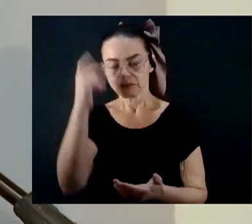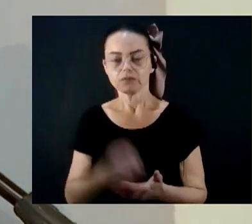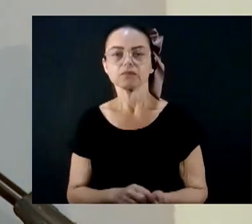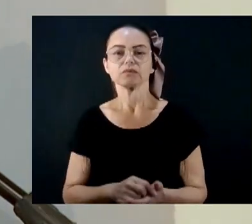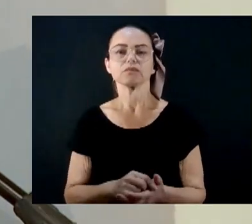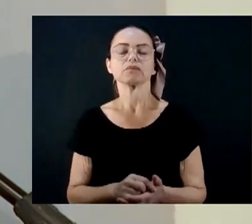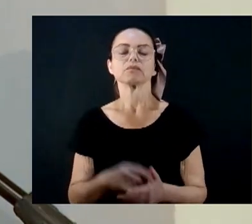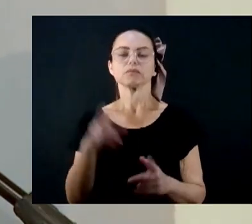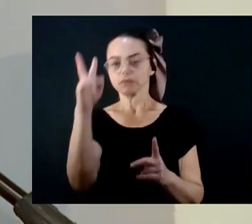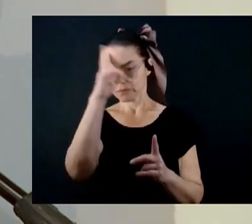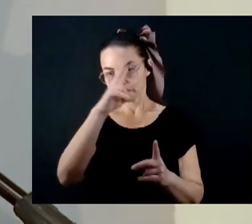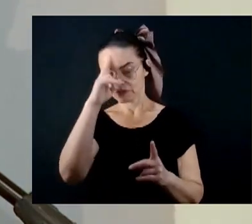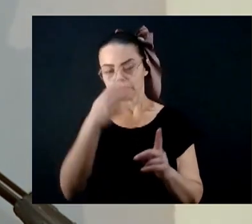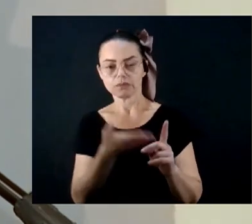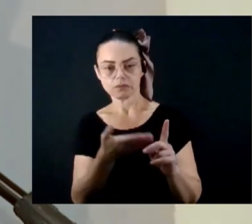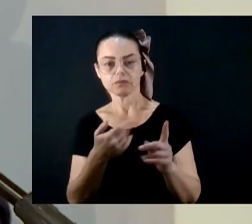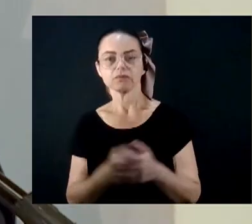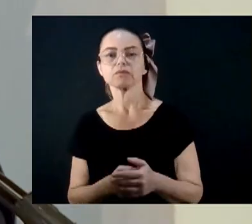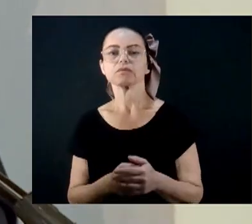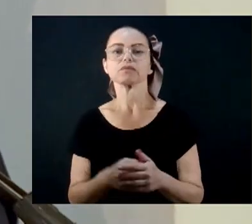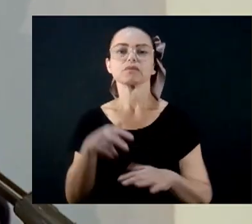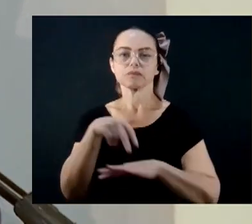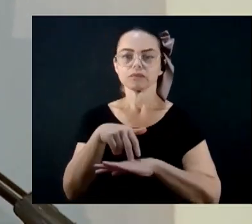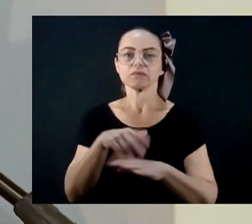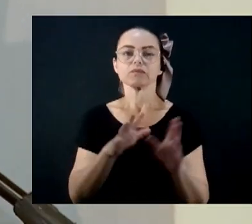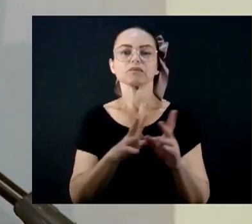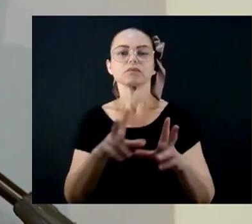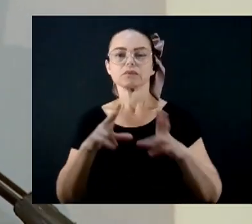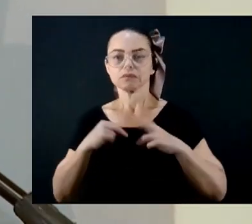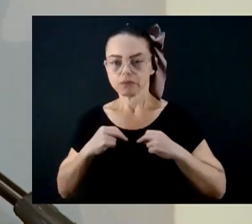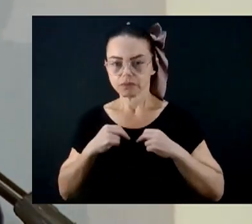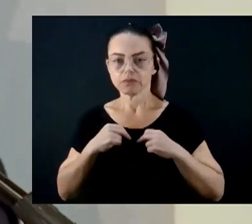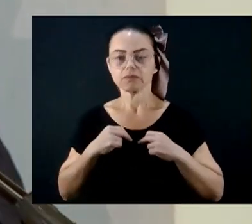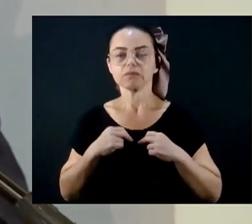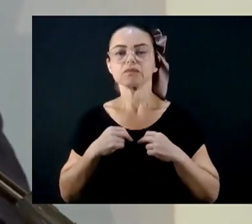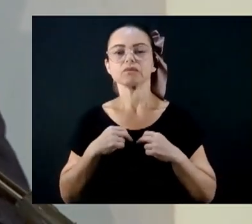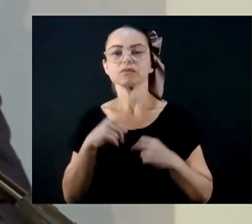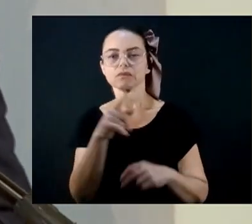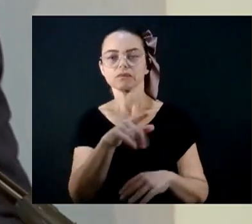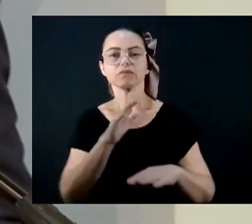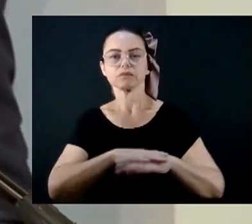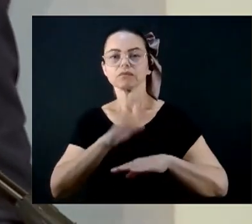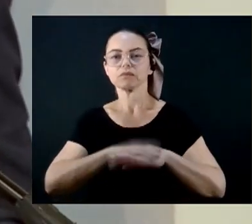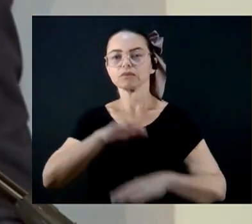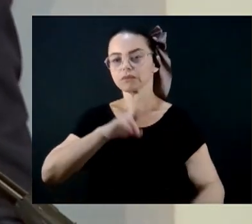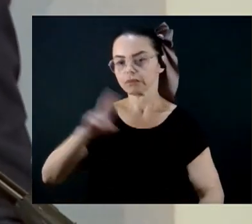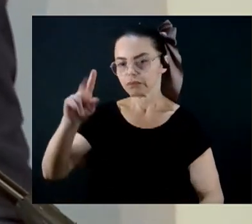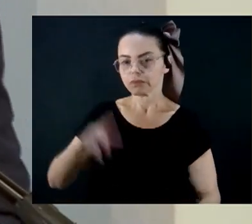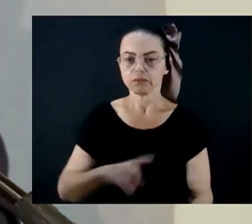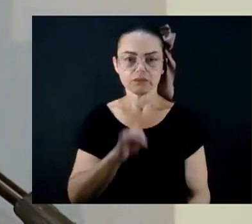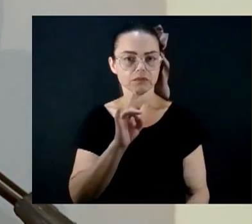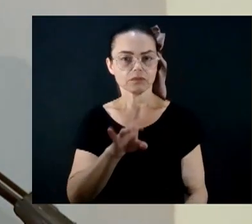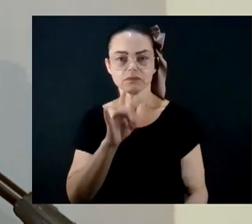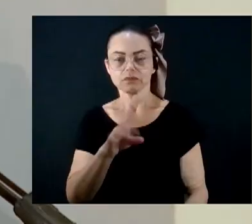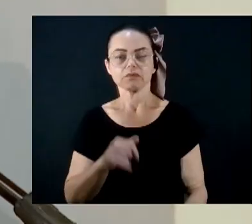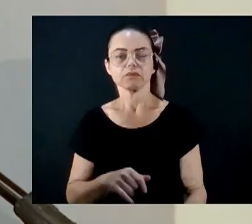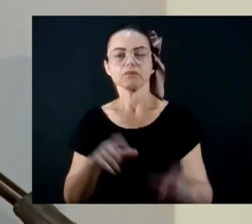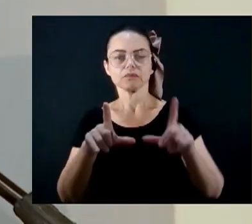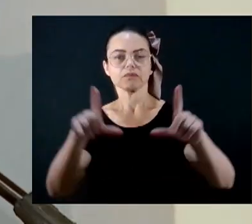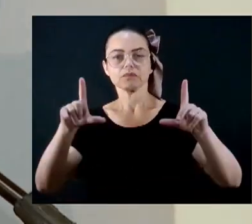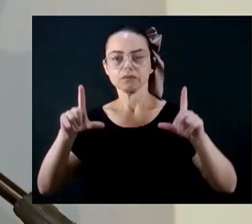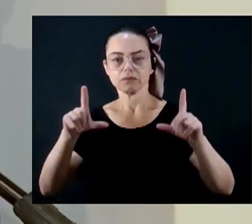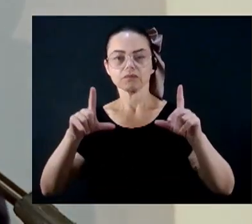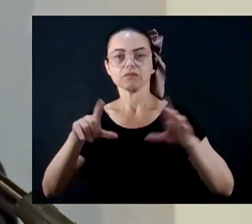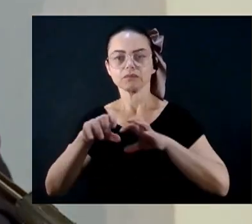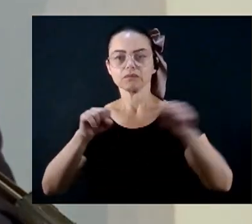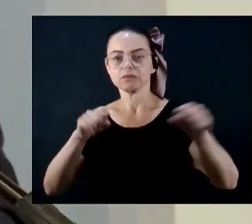citado e colocado como merecedor. Então você representa, não é só seu esse diploma, mas você representa